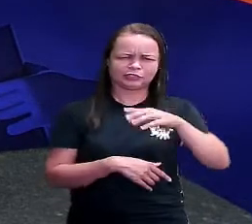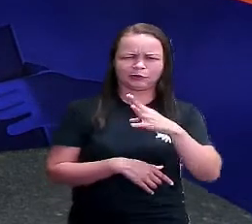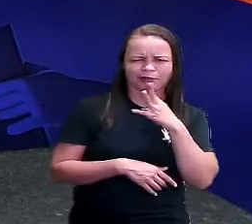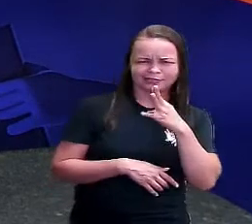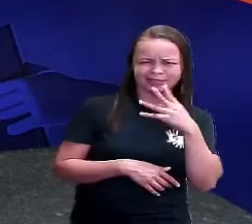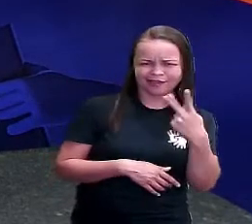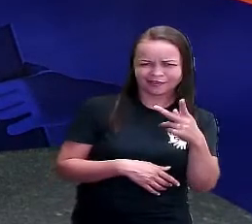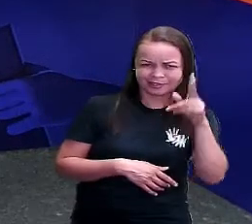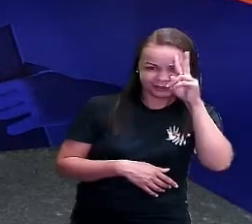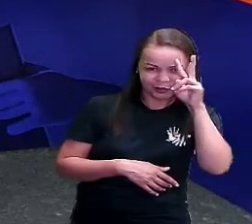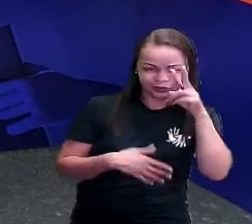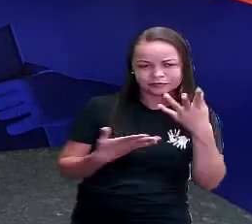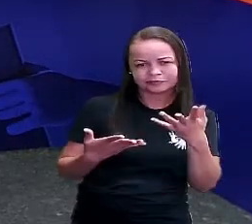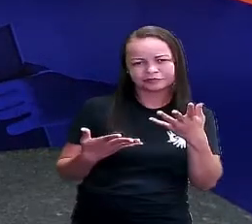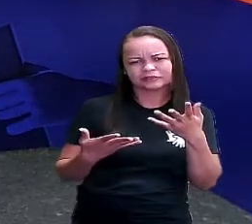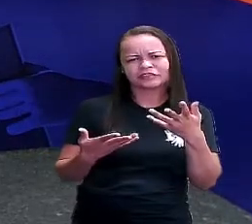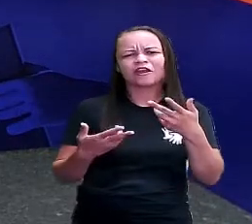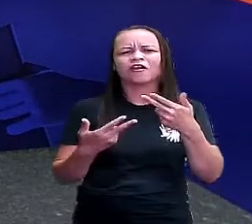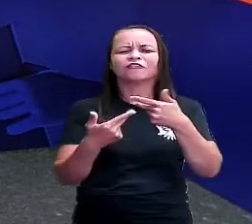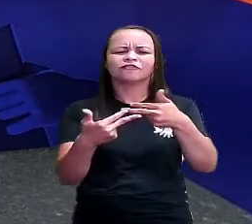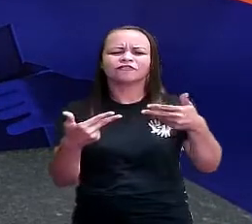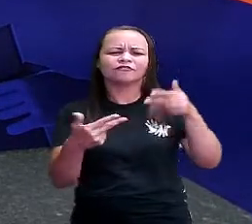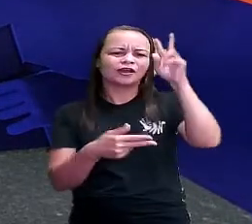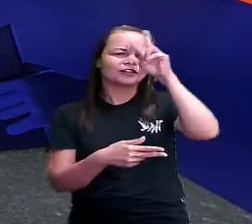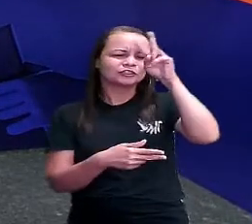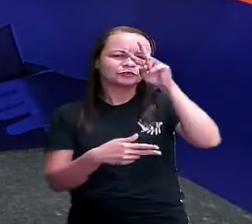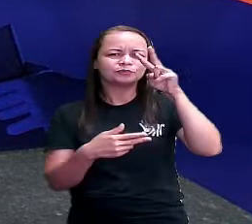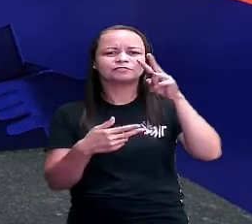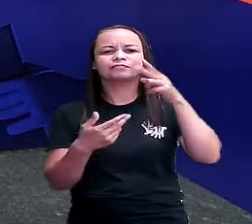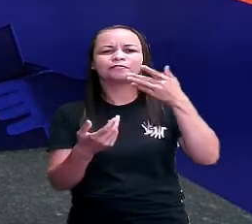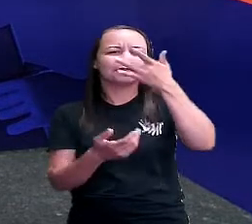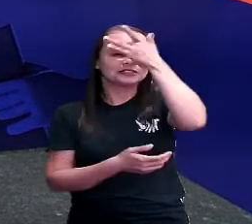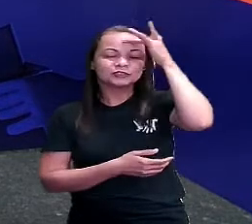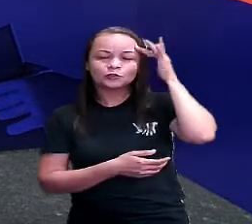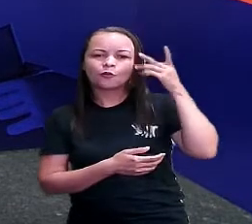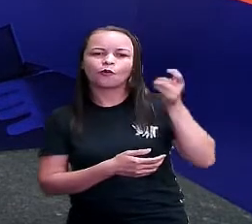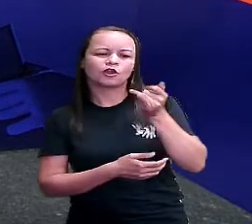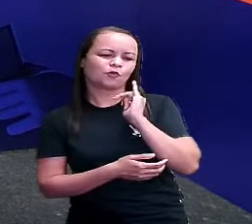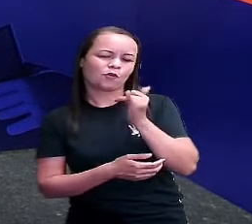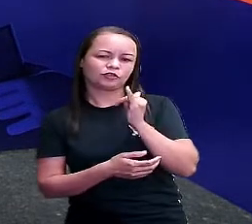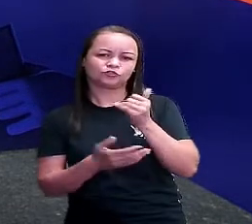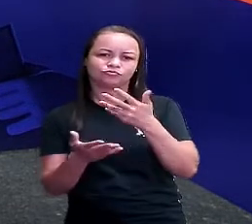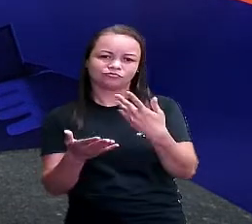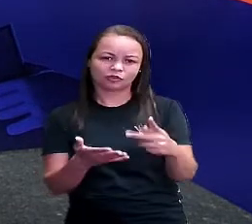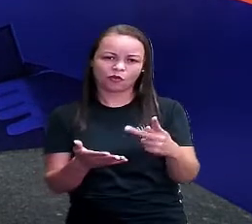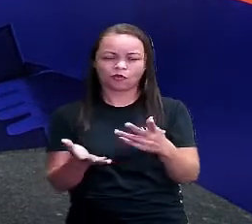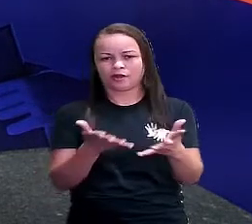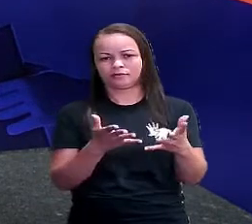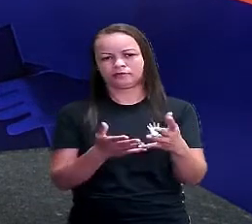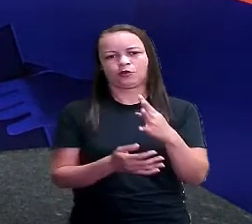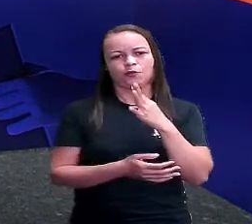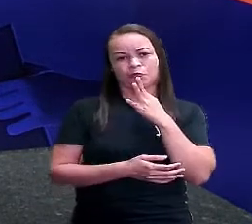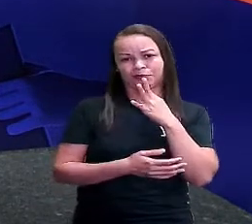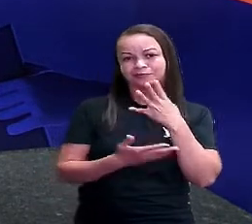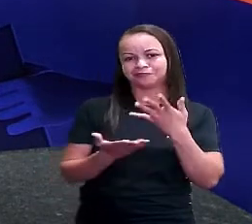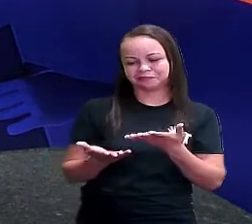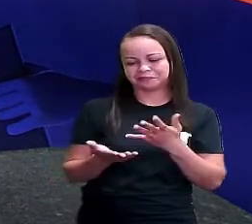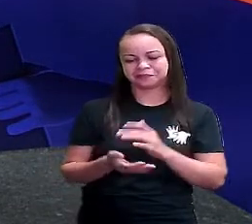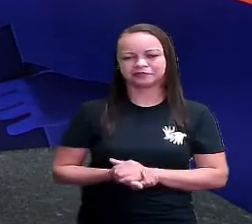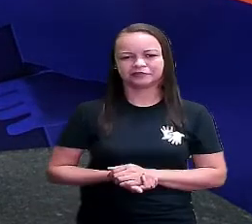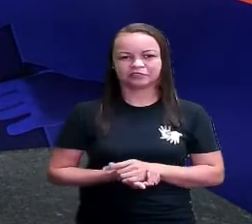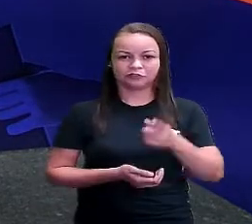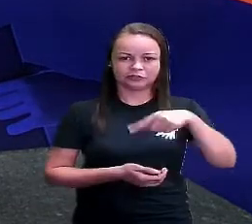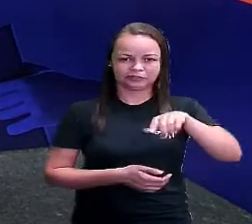pessoas também contam outras histórias, mas essa foi a que eu conheci. E aí, vocês gostaram dessa historinha do